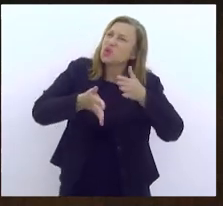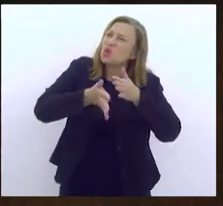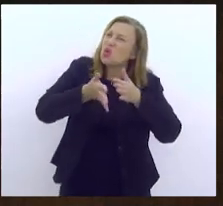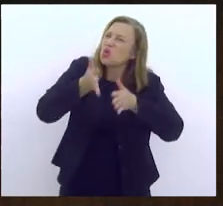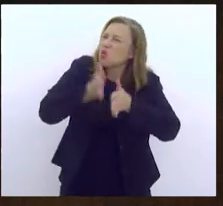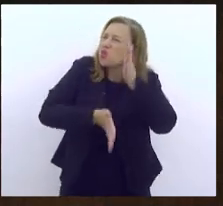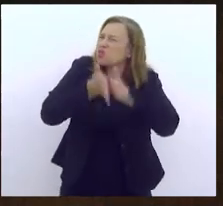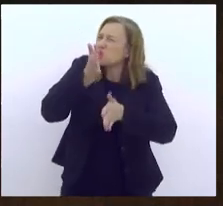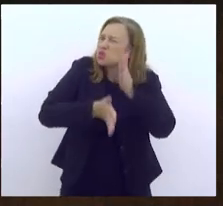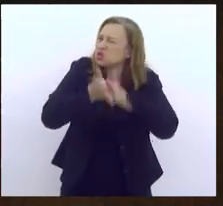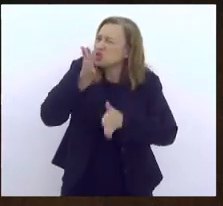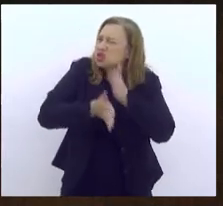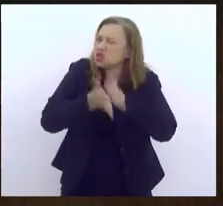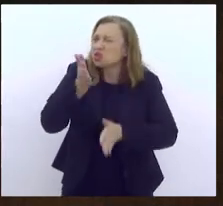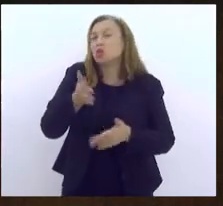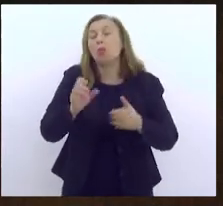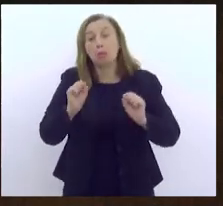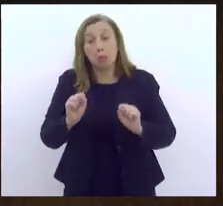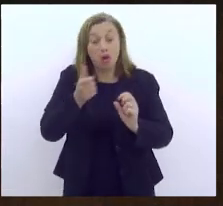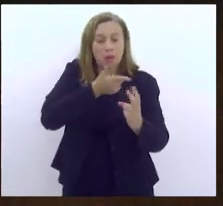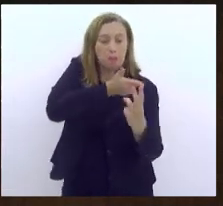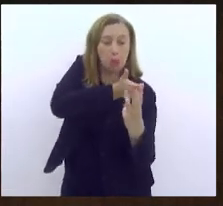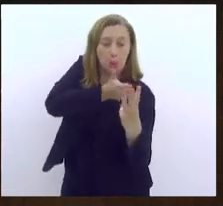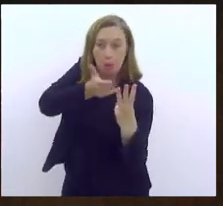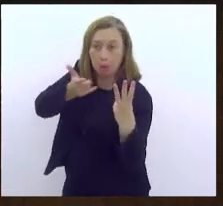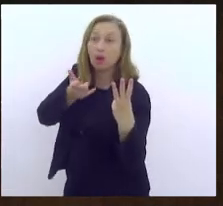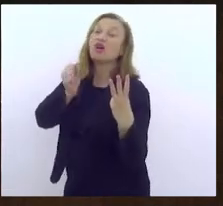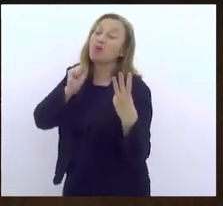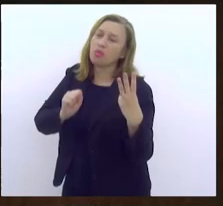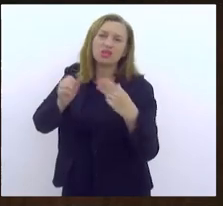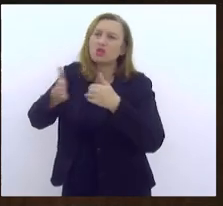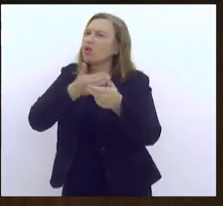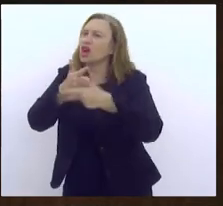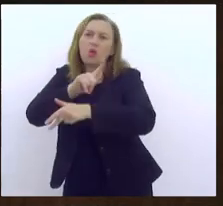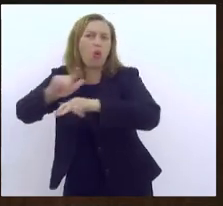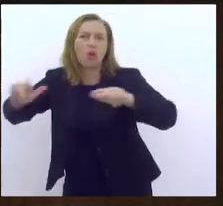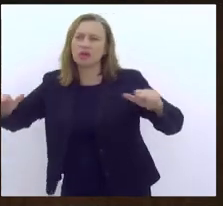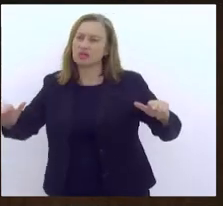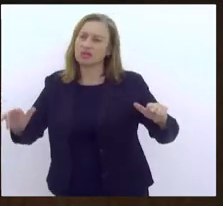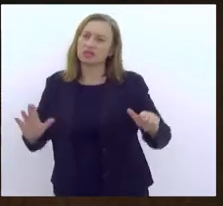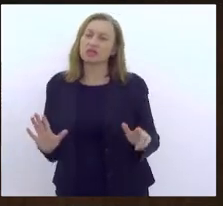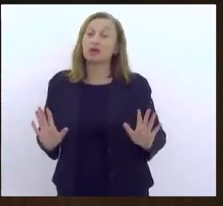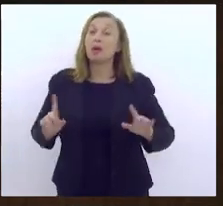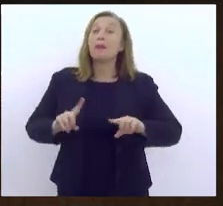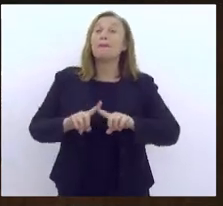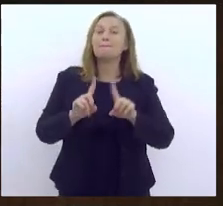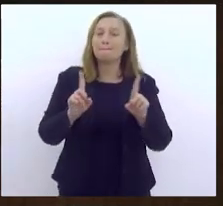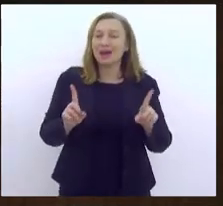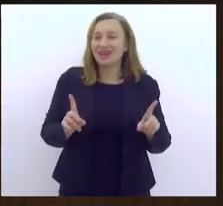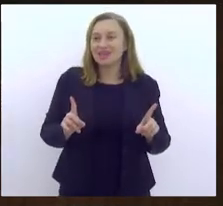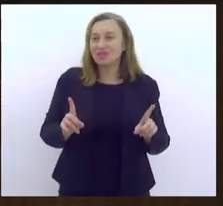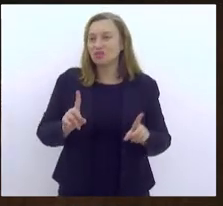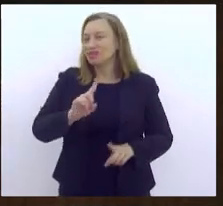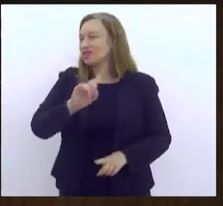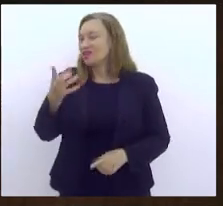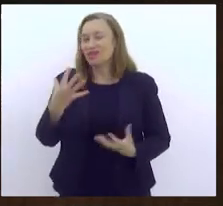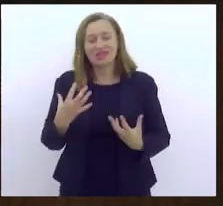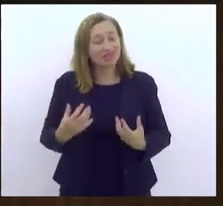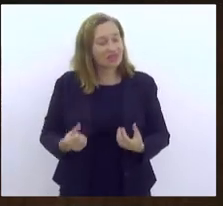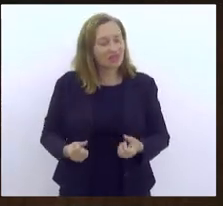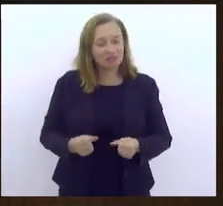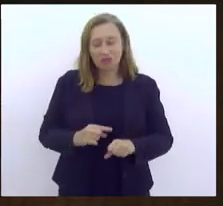sido uma execução, pode ter sido um latrocínio, pode ser o que for. Agora, o que é inadmissível nesse